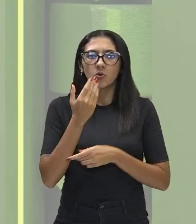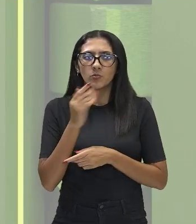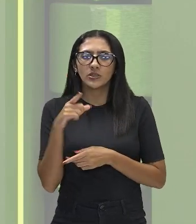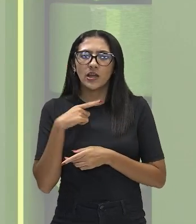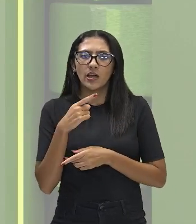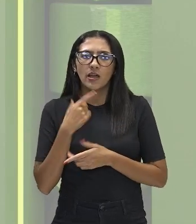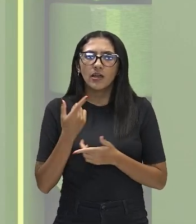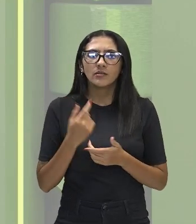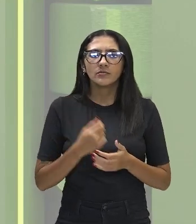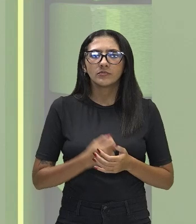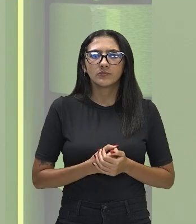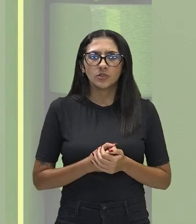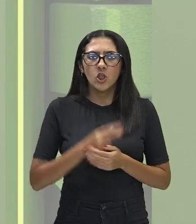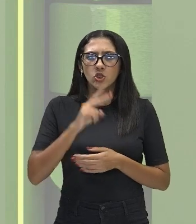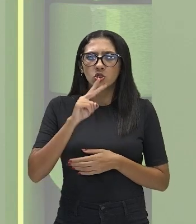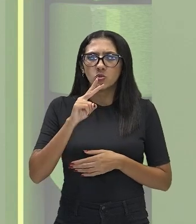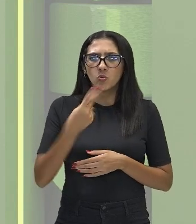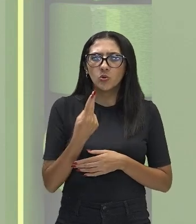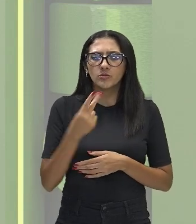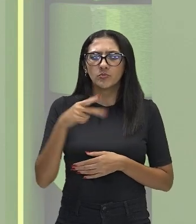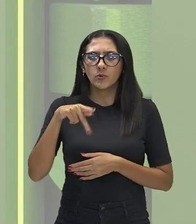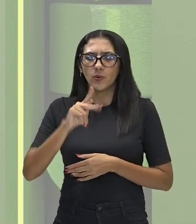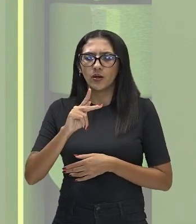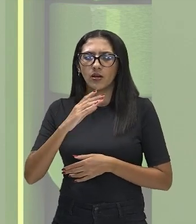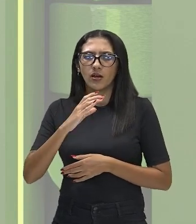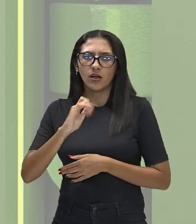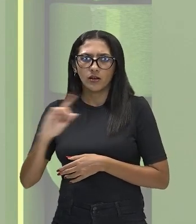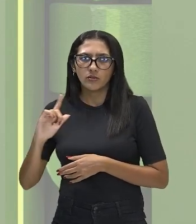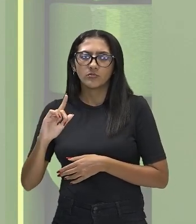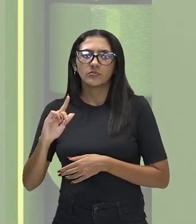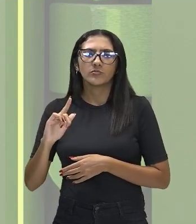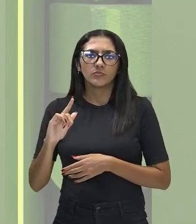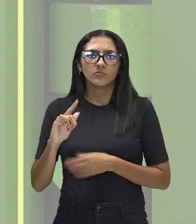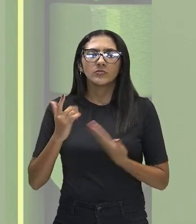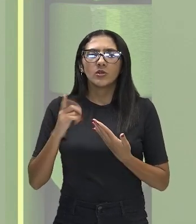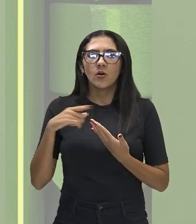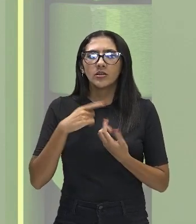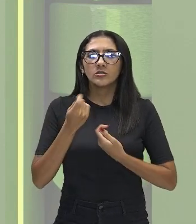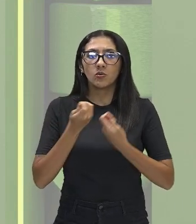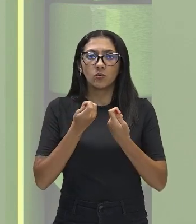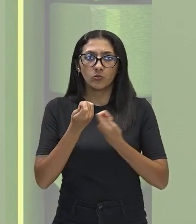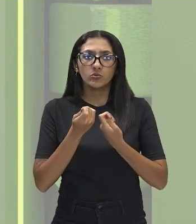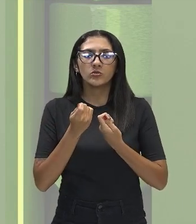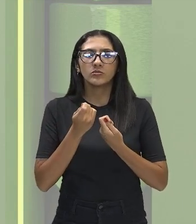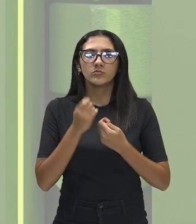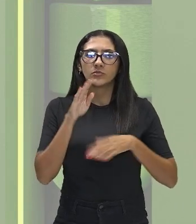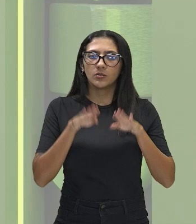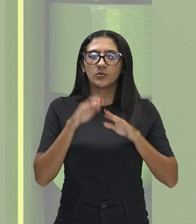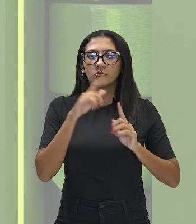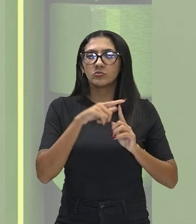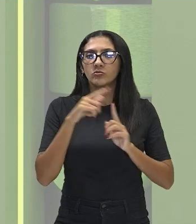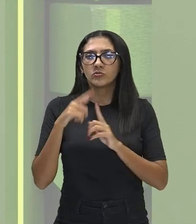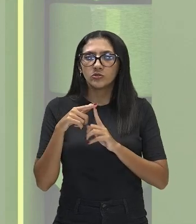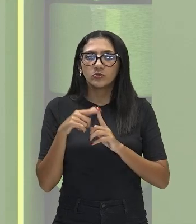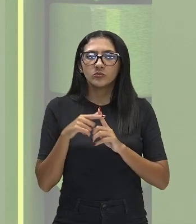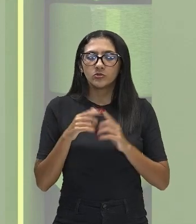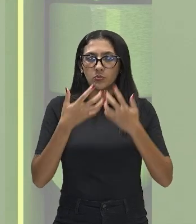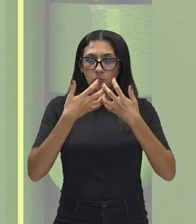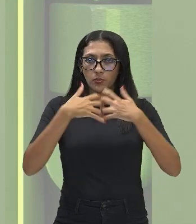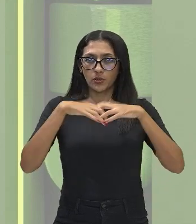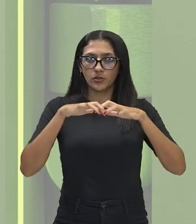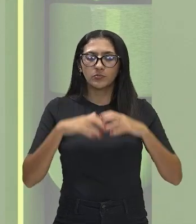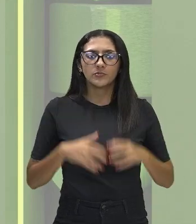ser de 2.000 calorias. Então, é com base nesse metabolismo basal,